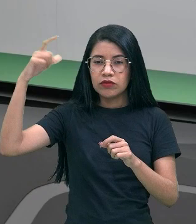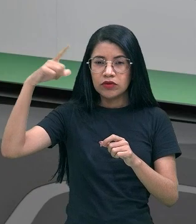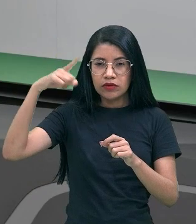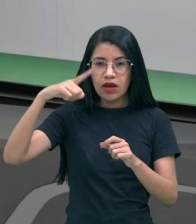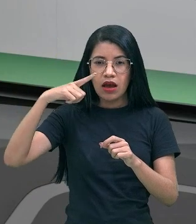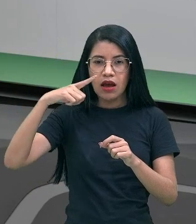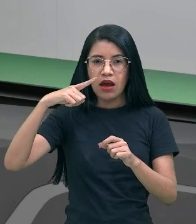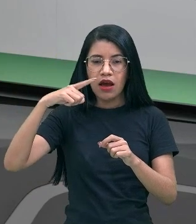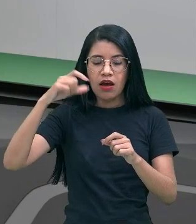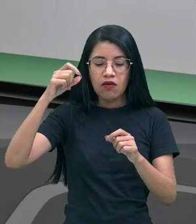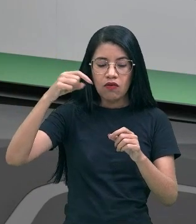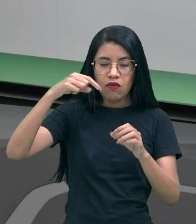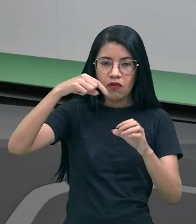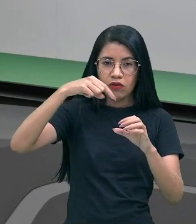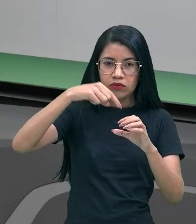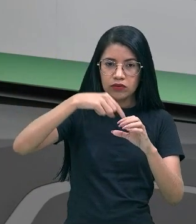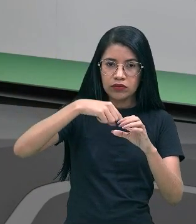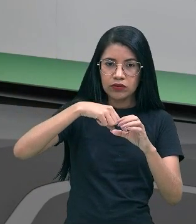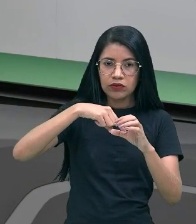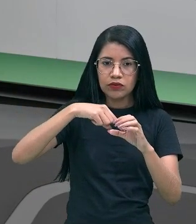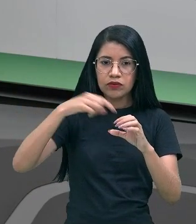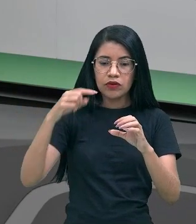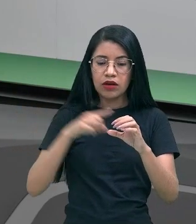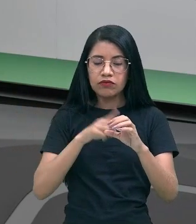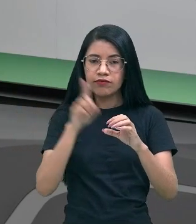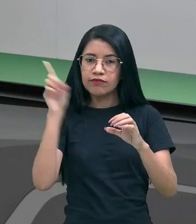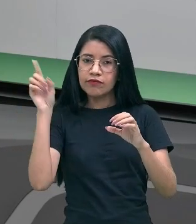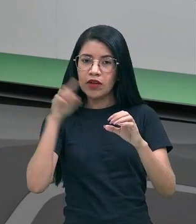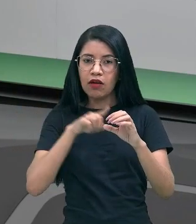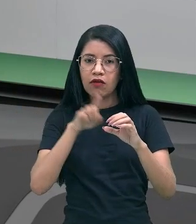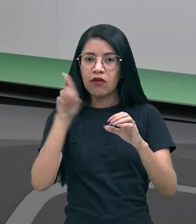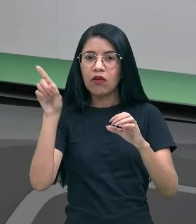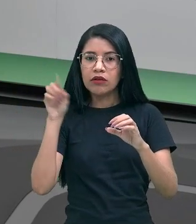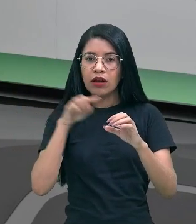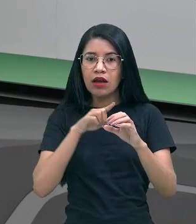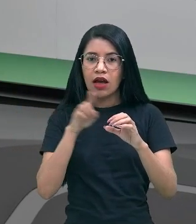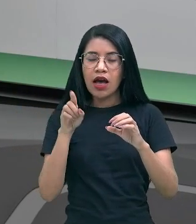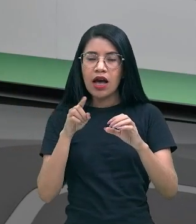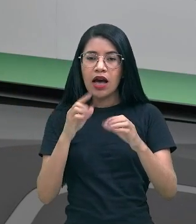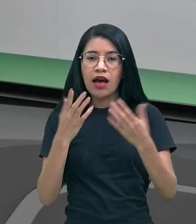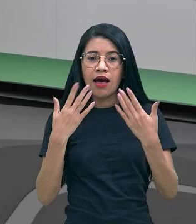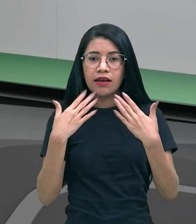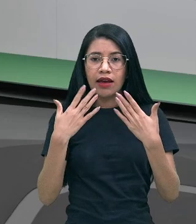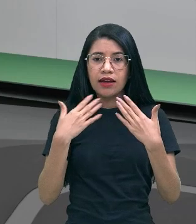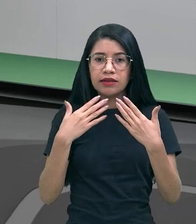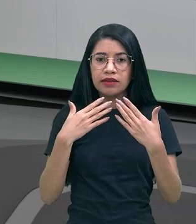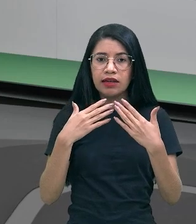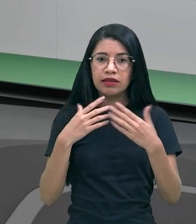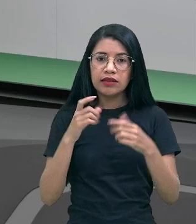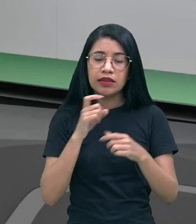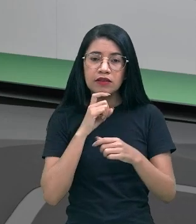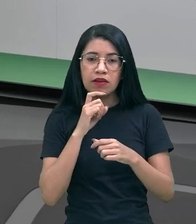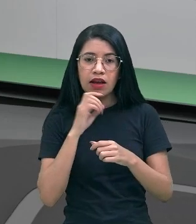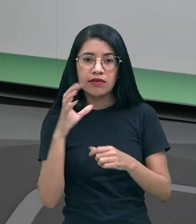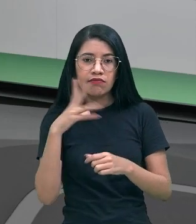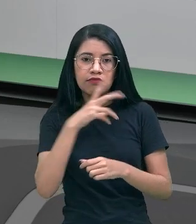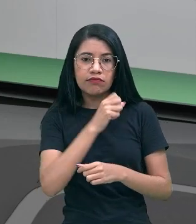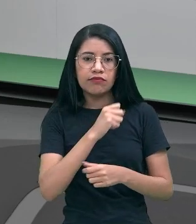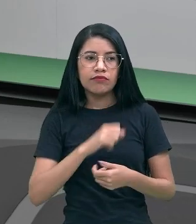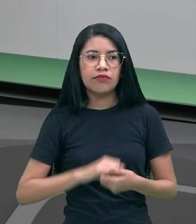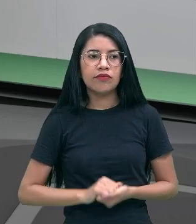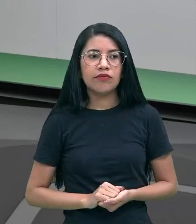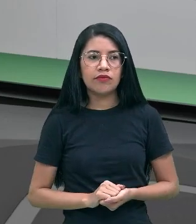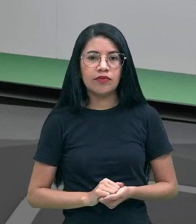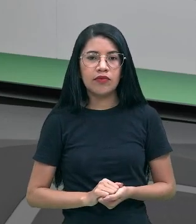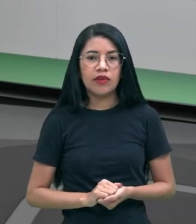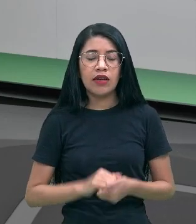solares iam bater, iam todos voltar. Era como se aquecesse e desaquecesse rapidinho. Ou seja, de noite